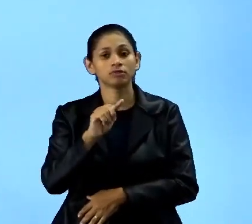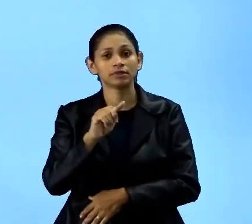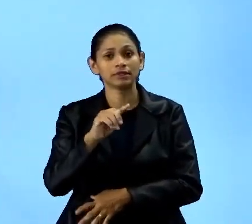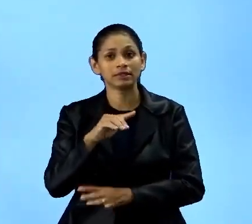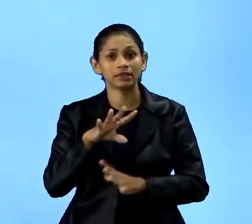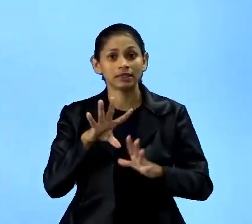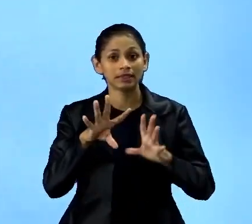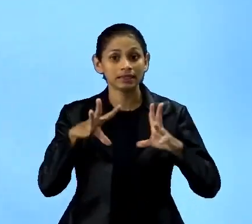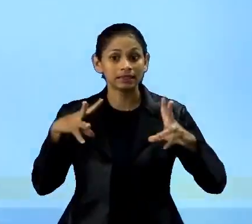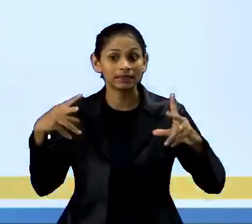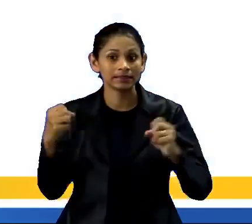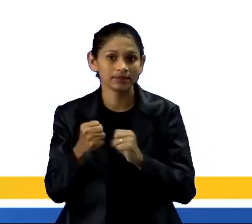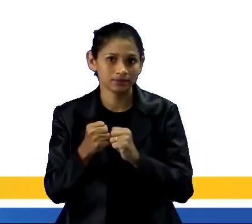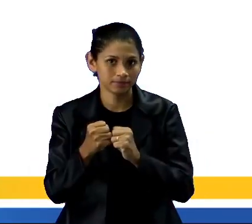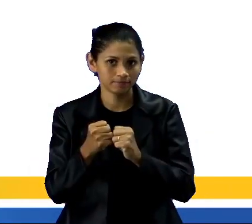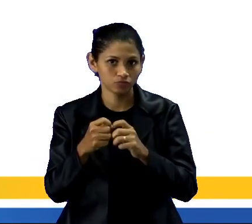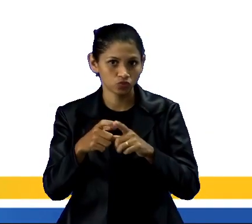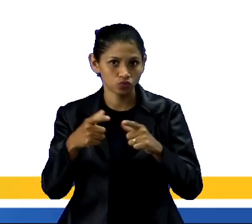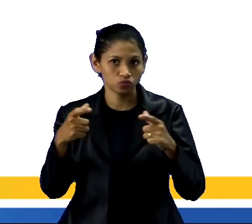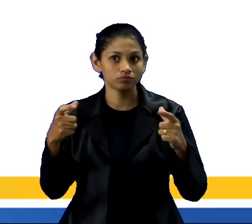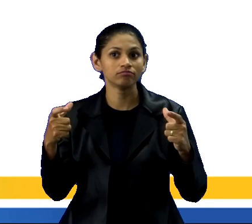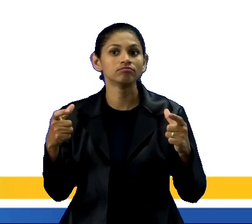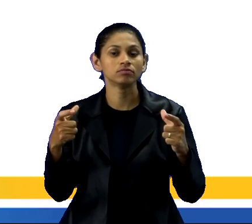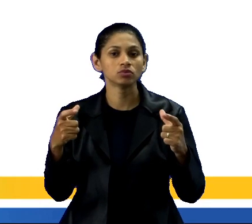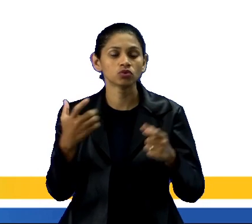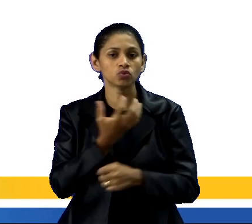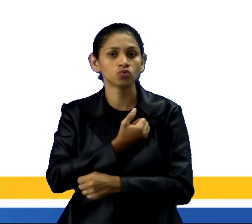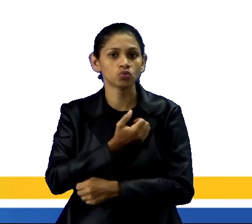os números decimais.